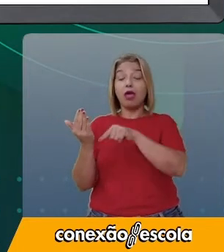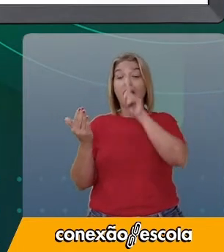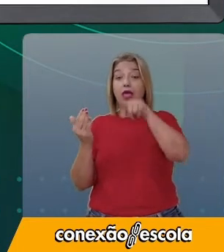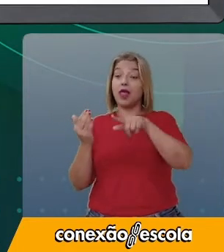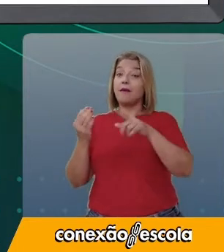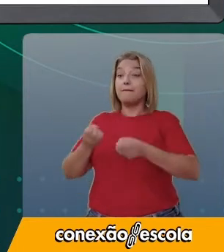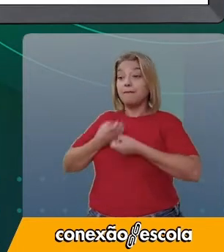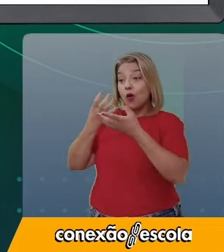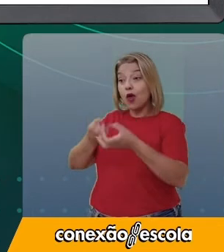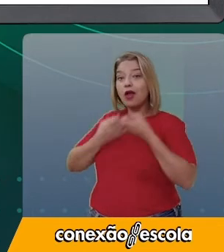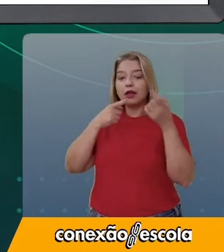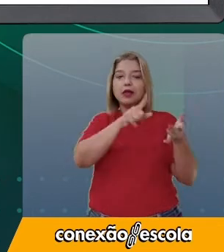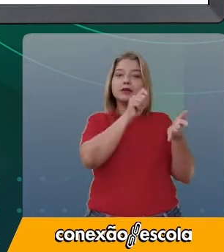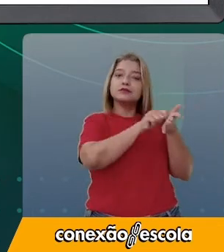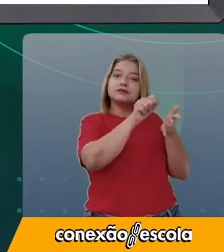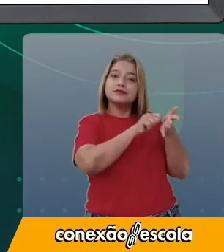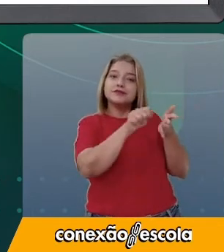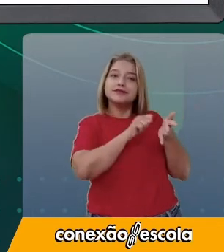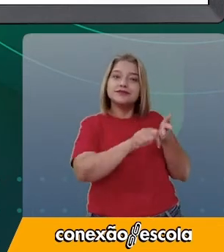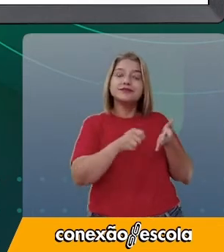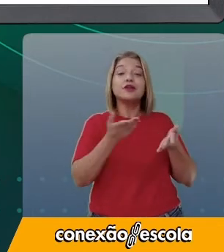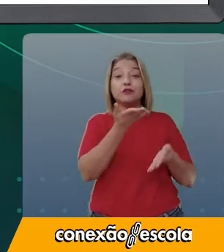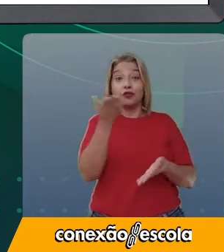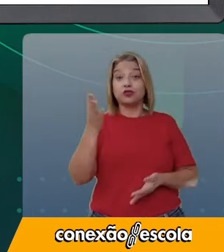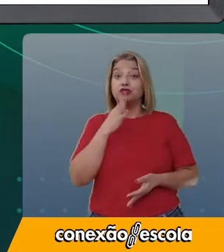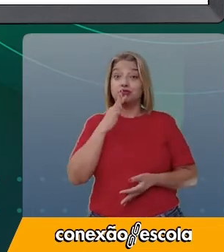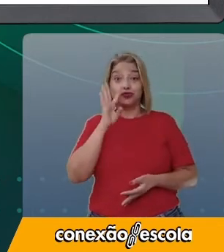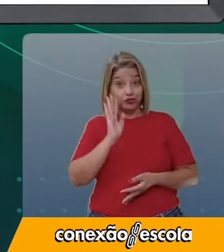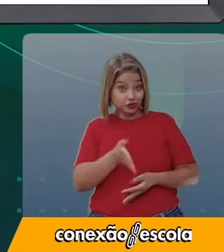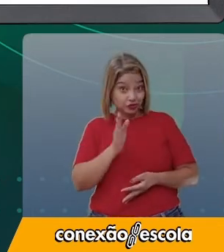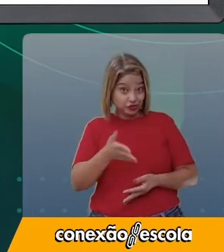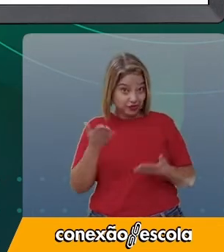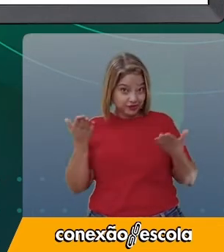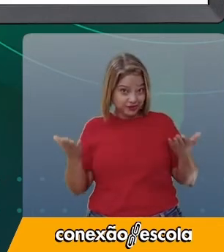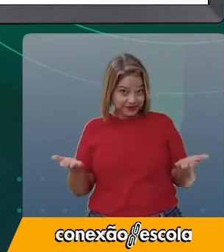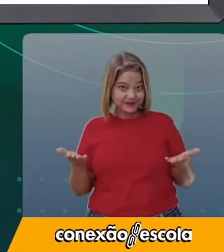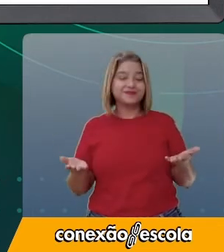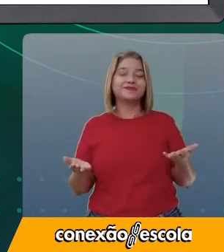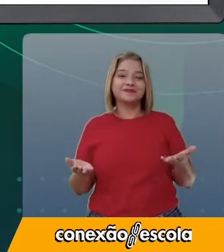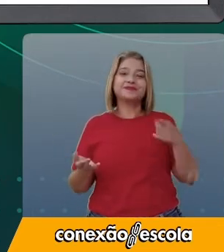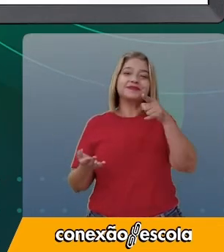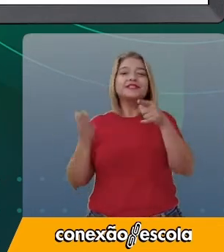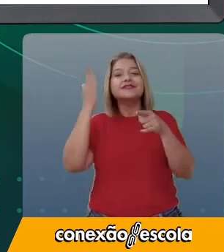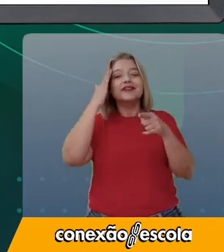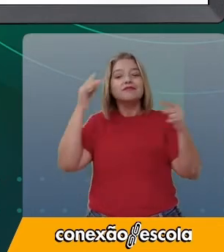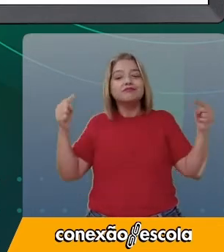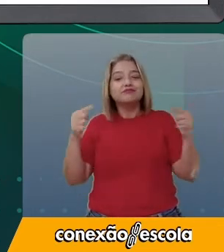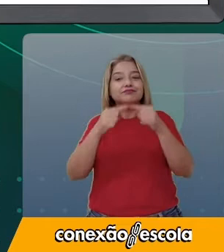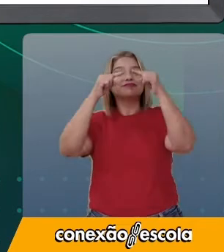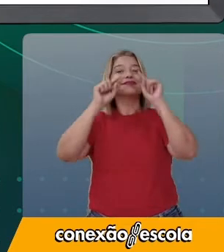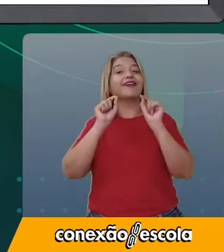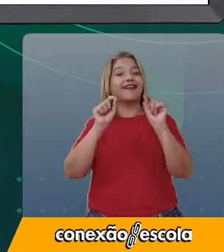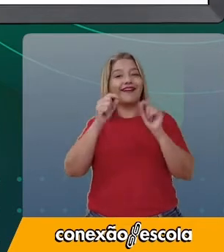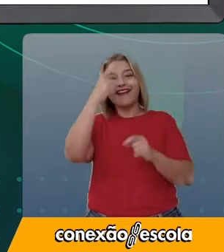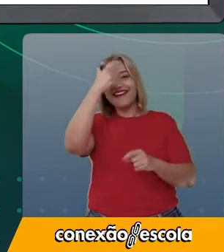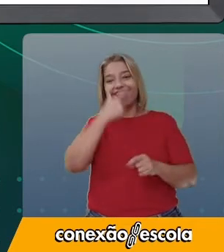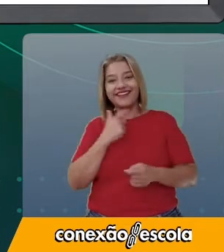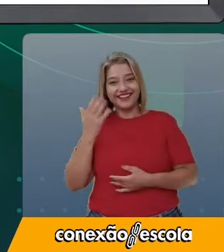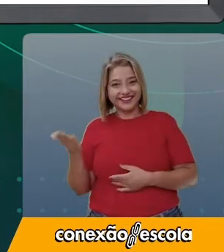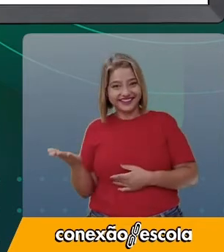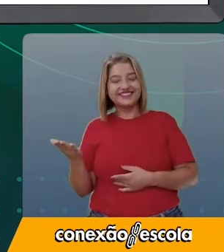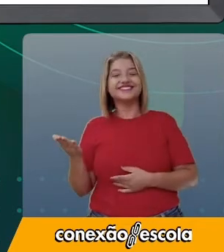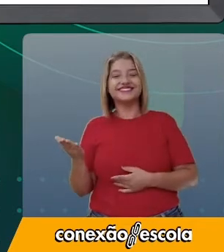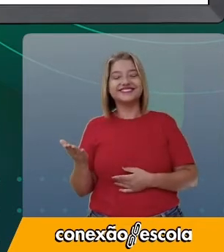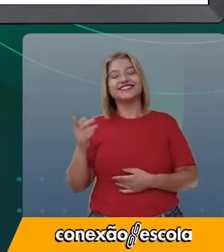com o texto escrito que vocês já conhecem, né? Pelo menos eu já apresentei para vocês.